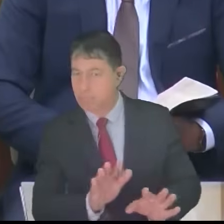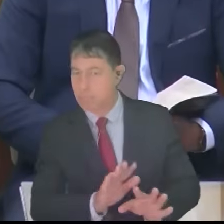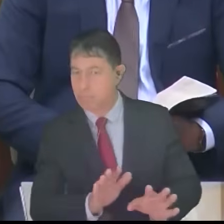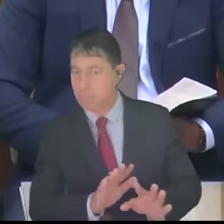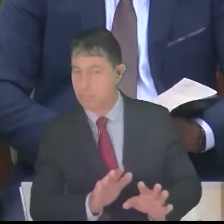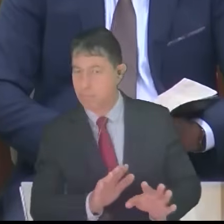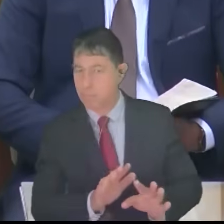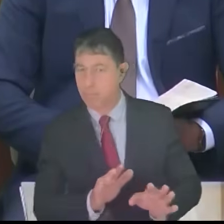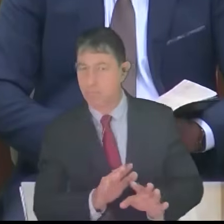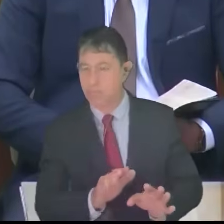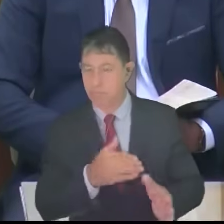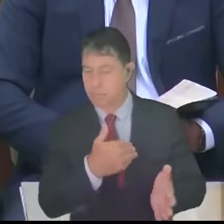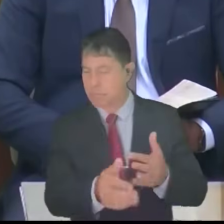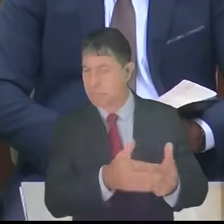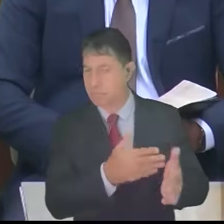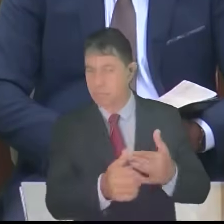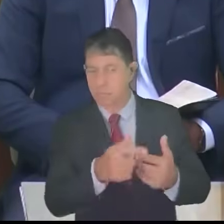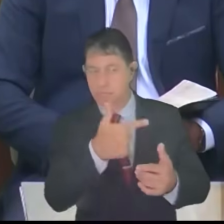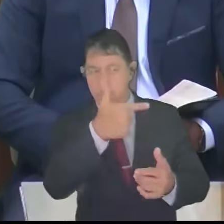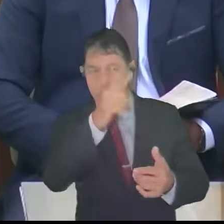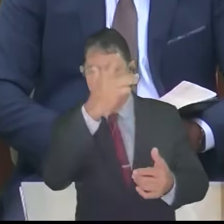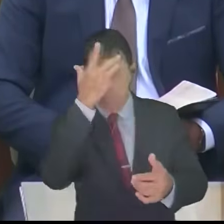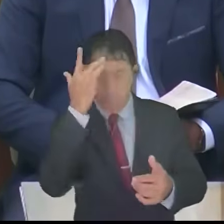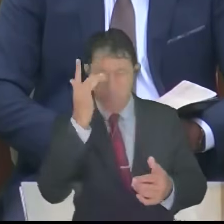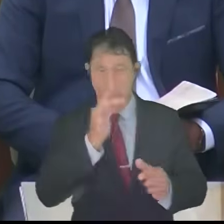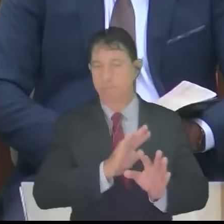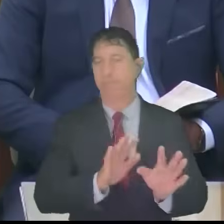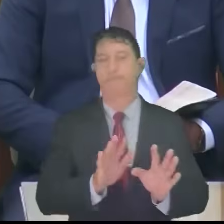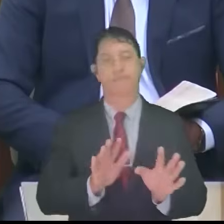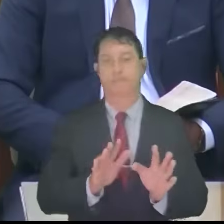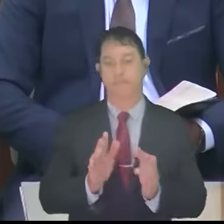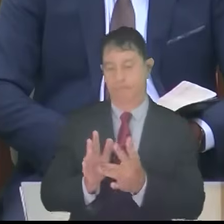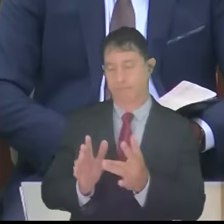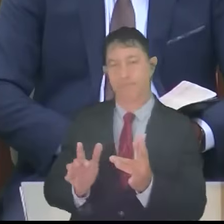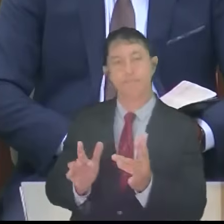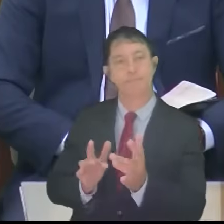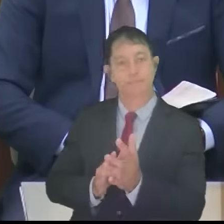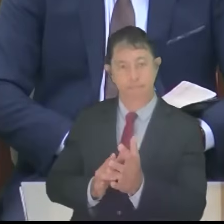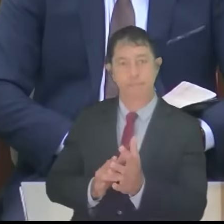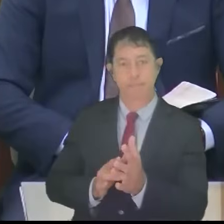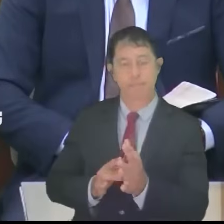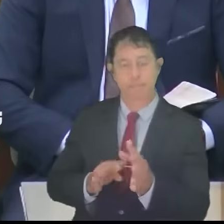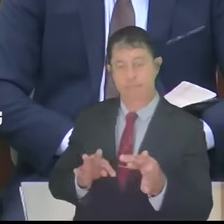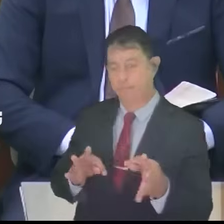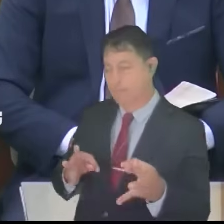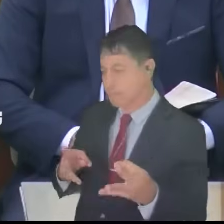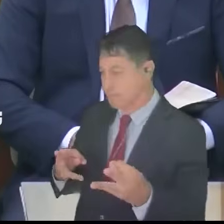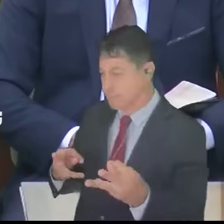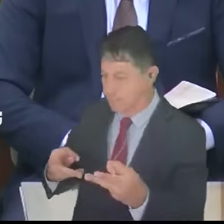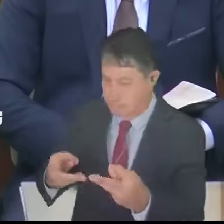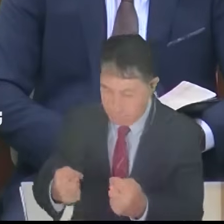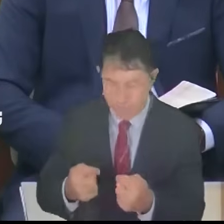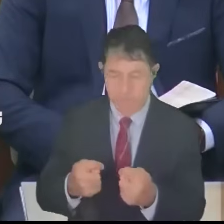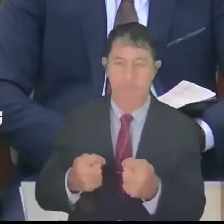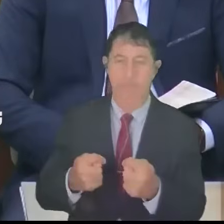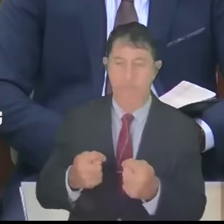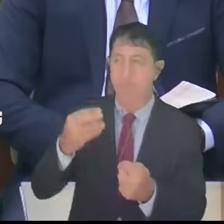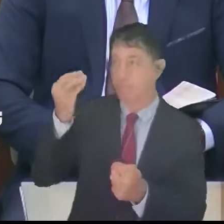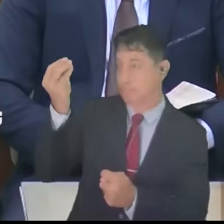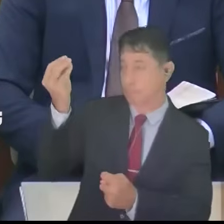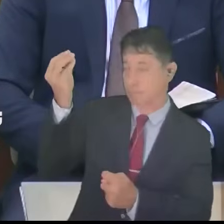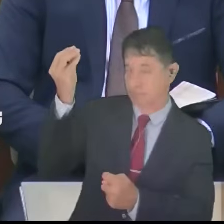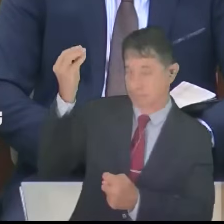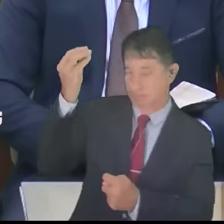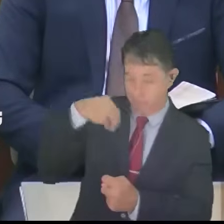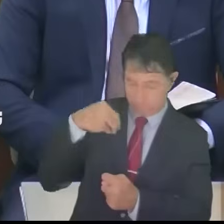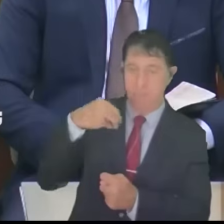entregou a qualquer outra pessoa. Jesus disse: todas as coisas me foram entregues por meu